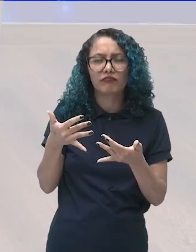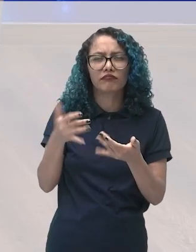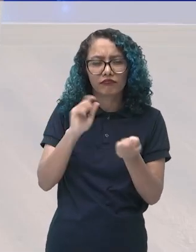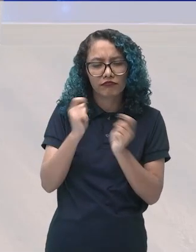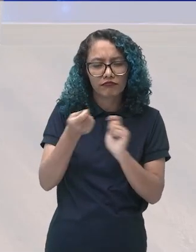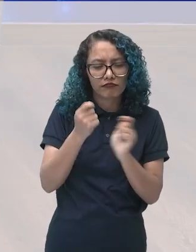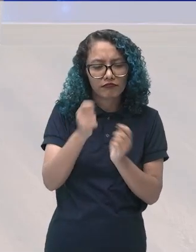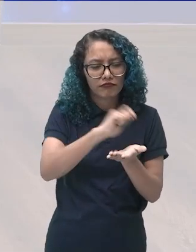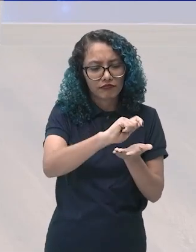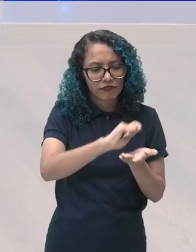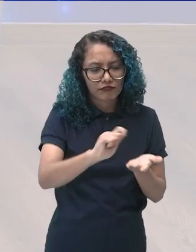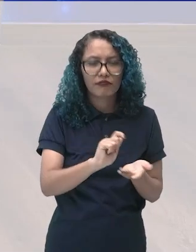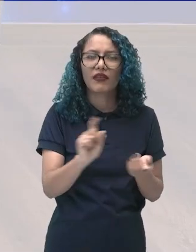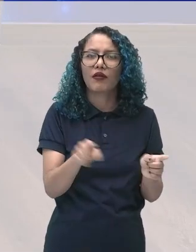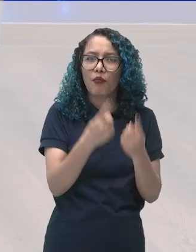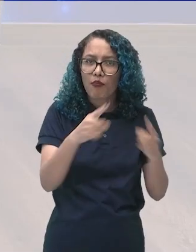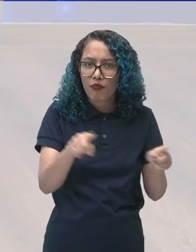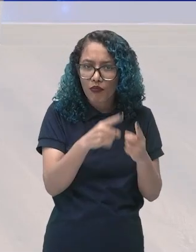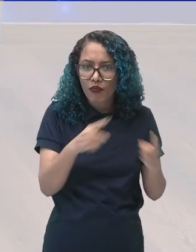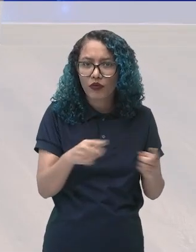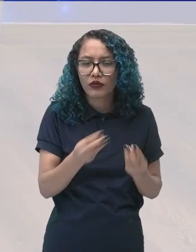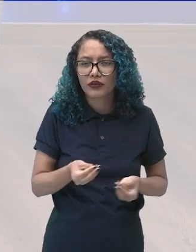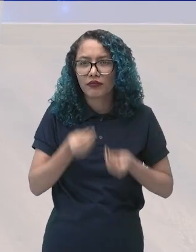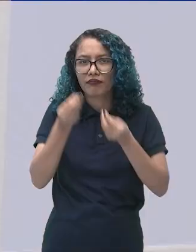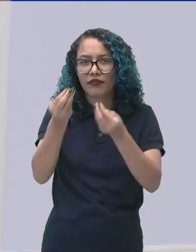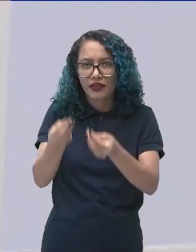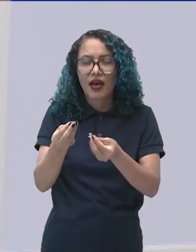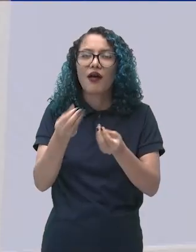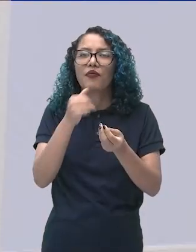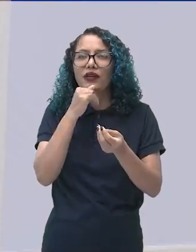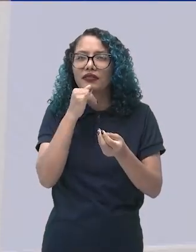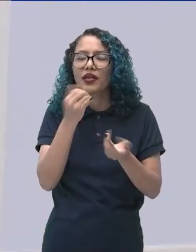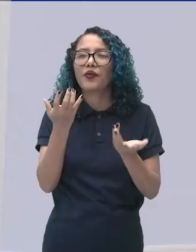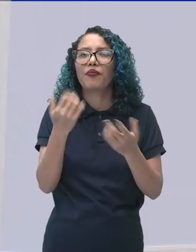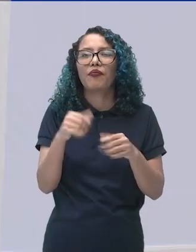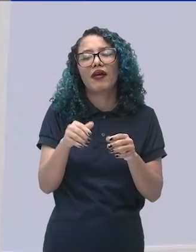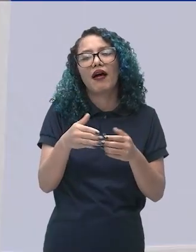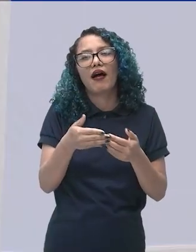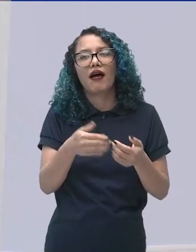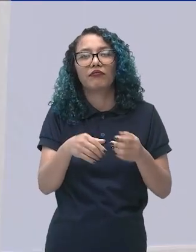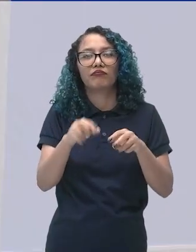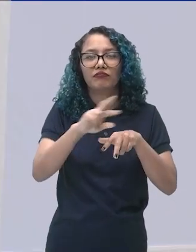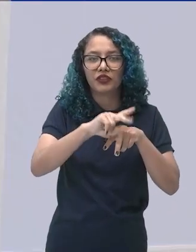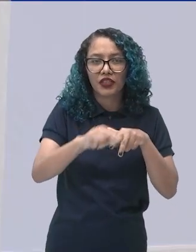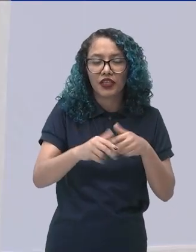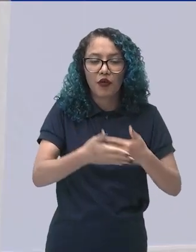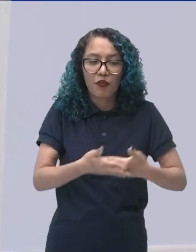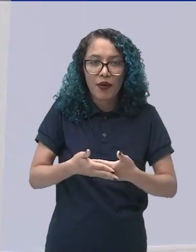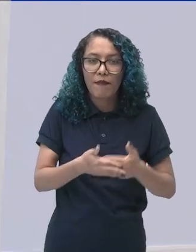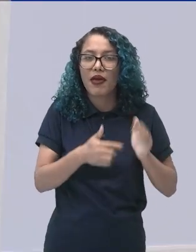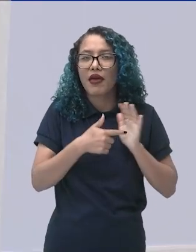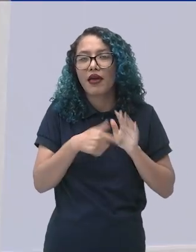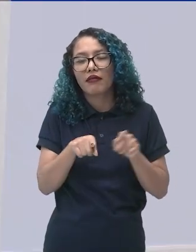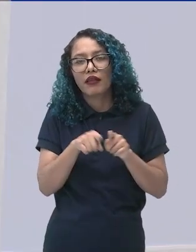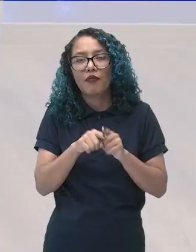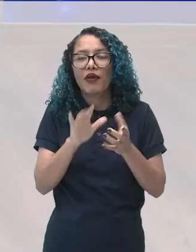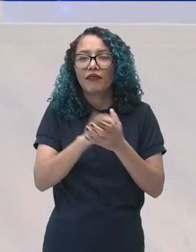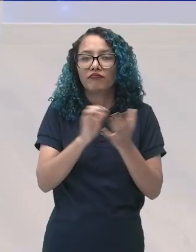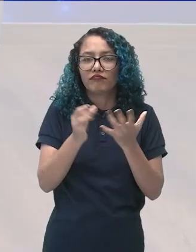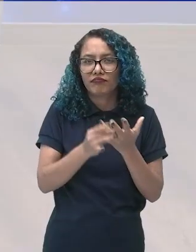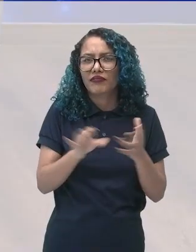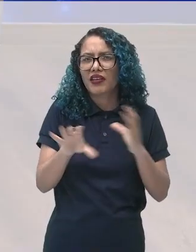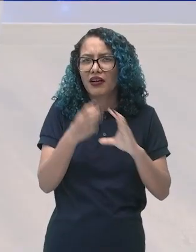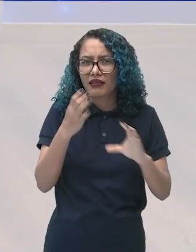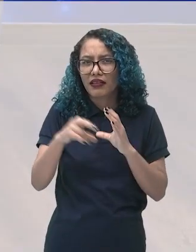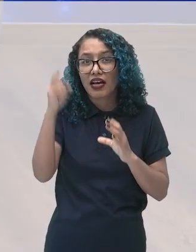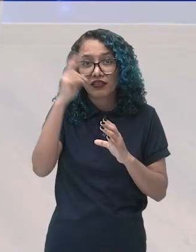fiz música para chá revelação, para entrada de noiva. Então é esse o objetivo, cantar histórias que chegam até mim.